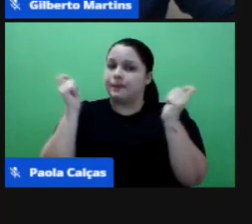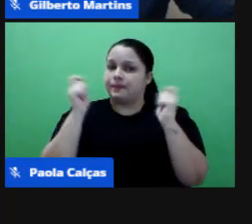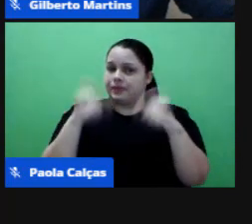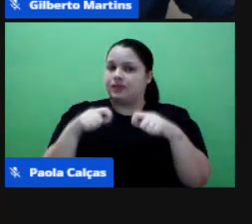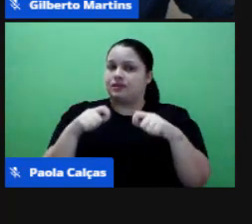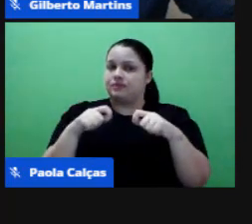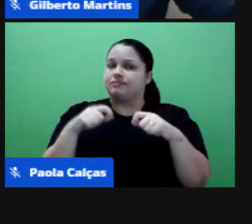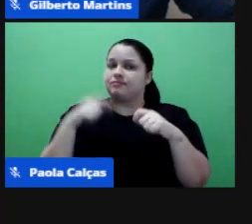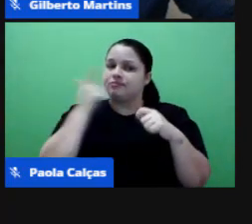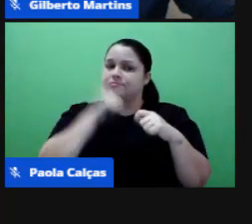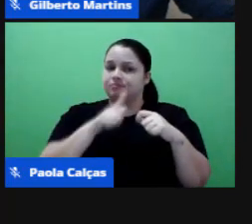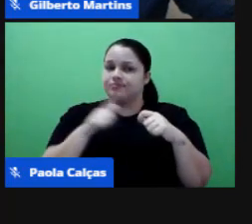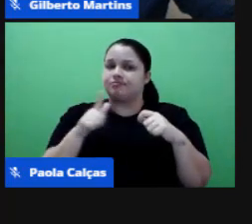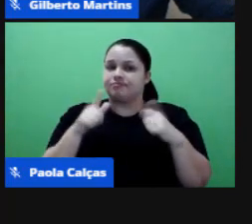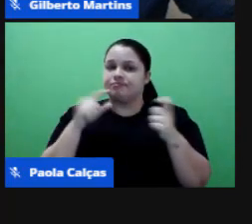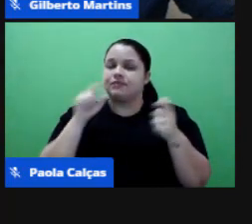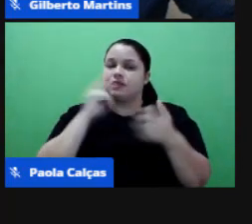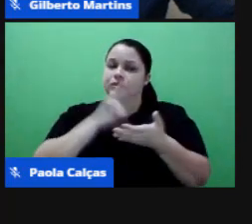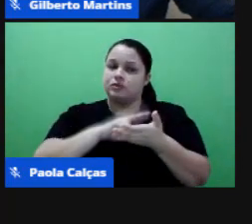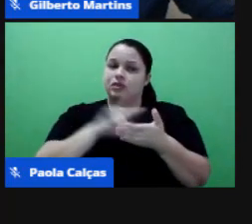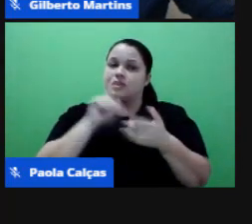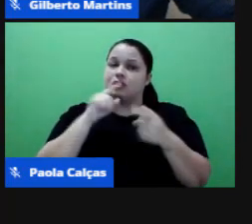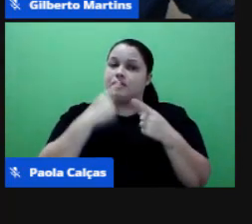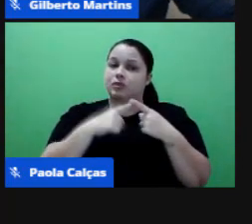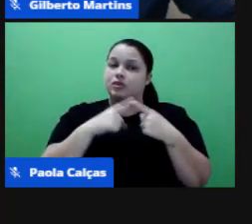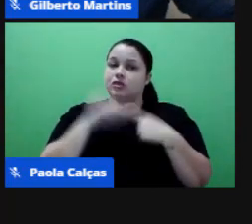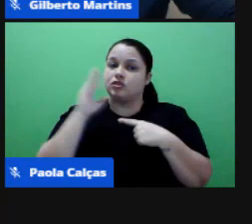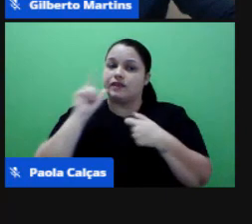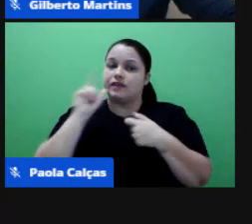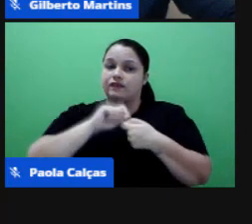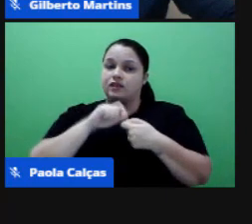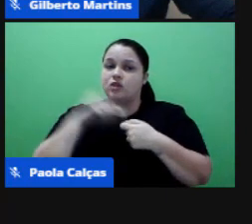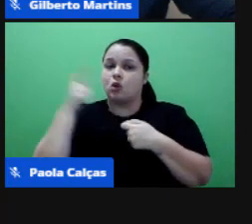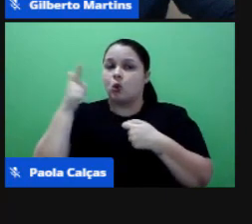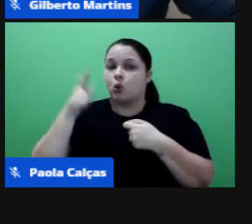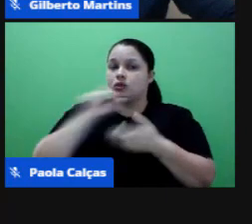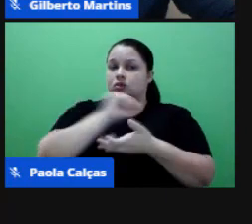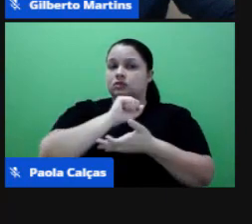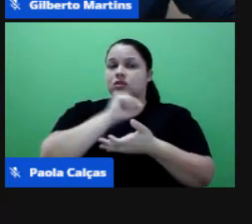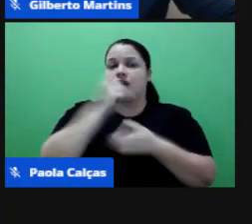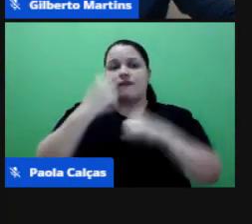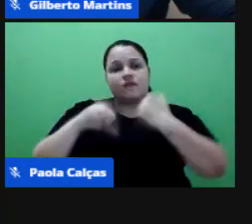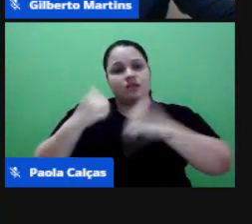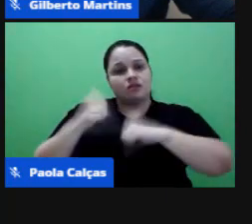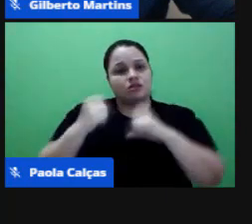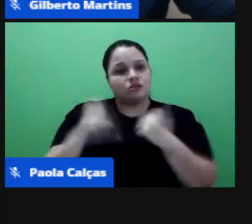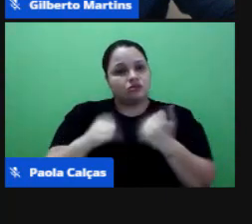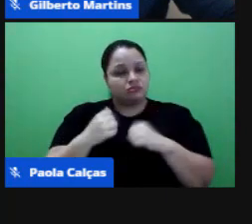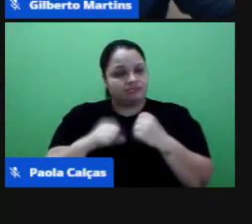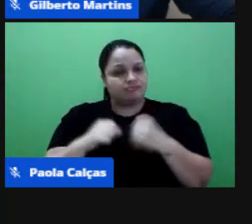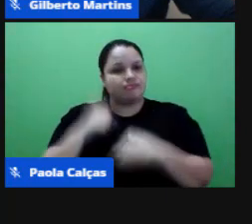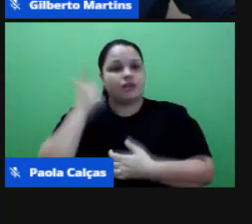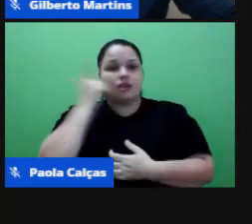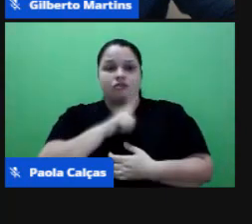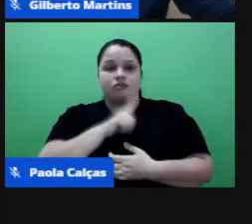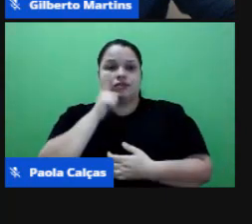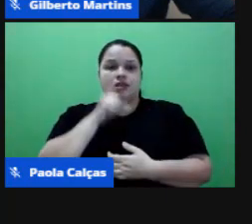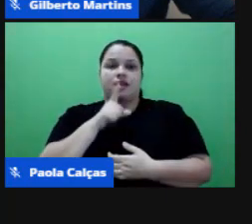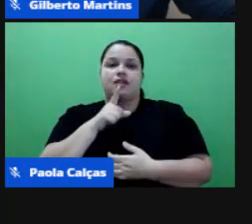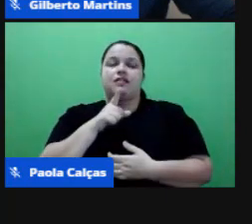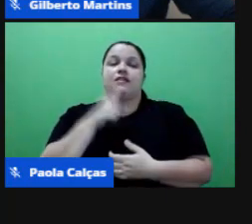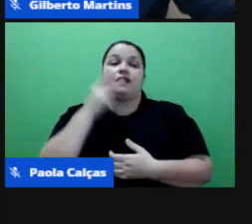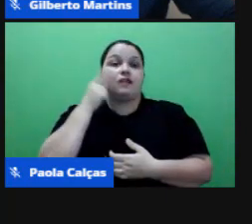itens já utilizados em outras avaliações externas, então a gente consegue ter uma devolutiva